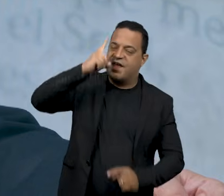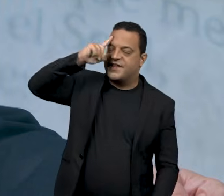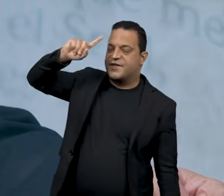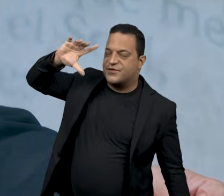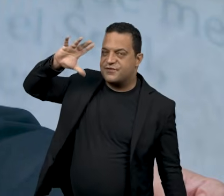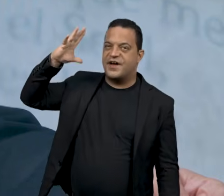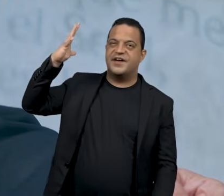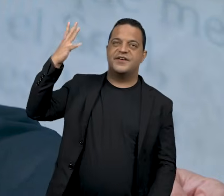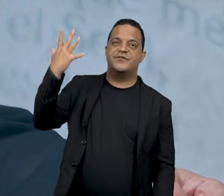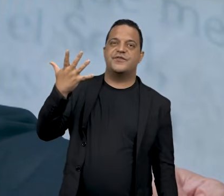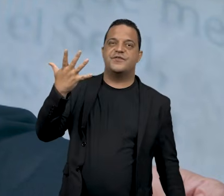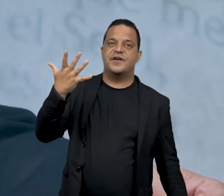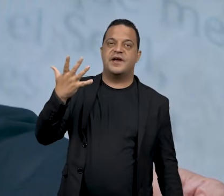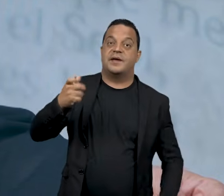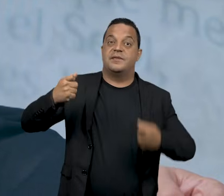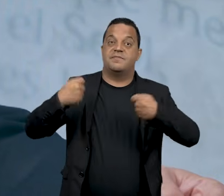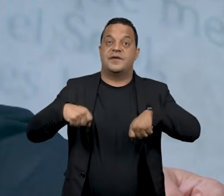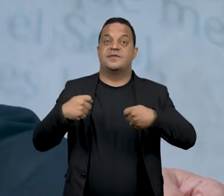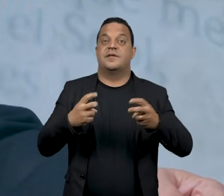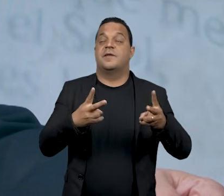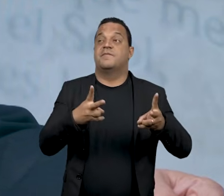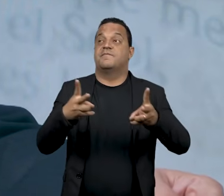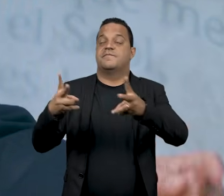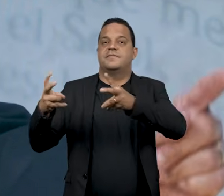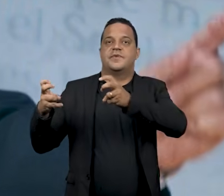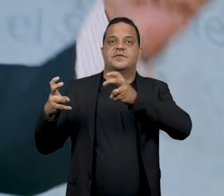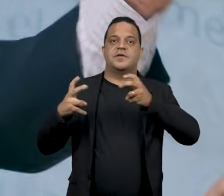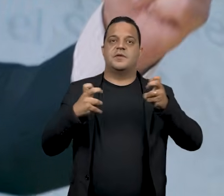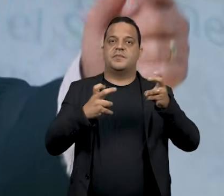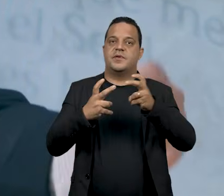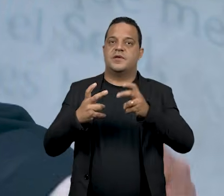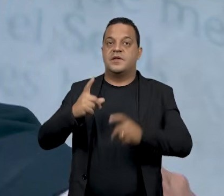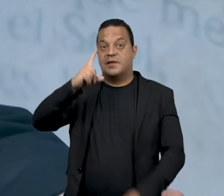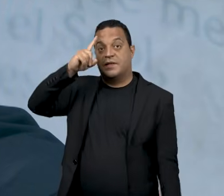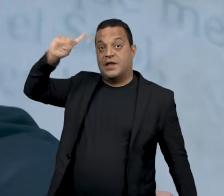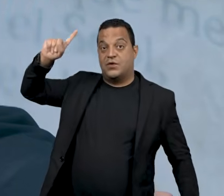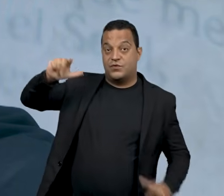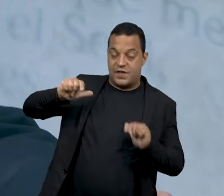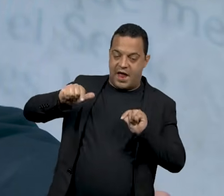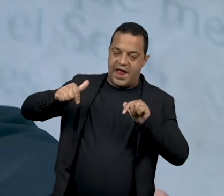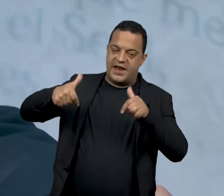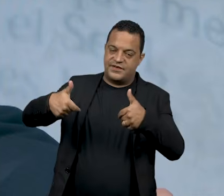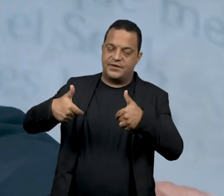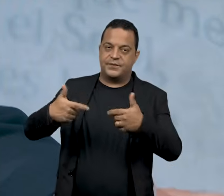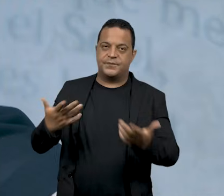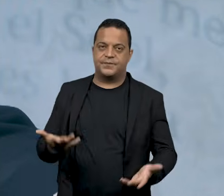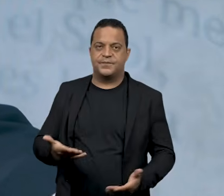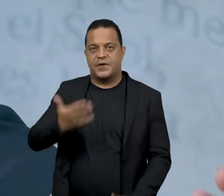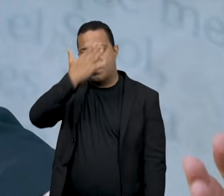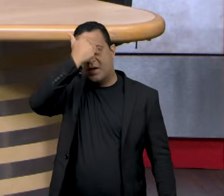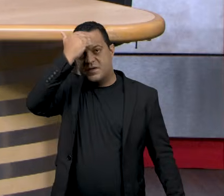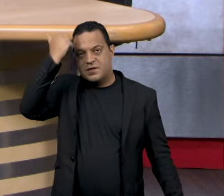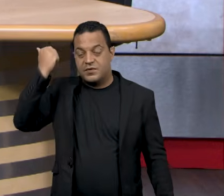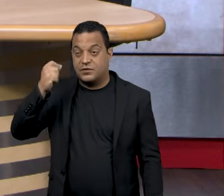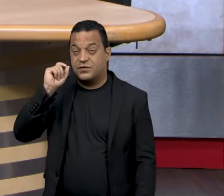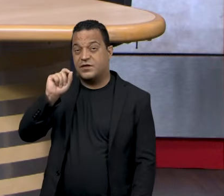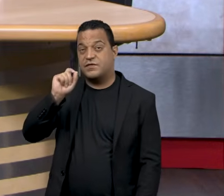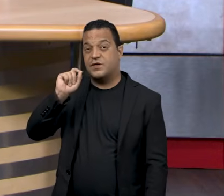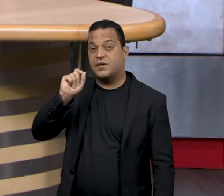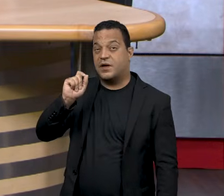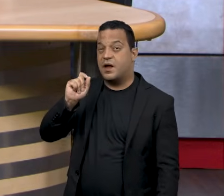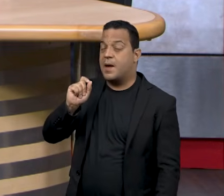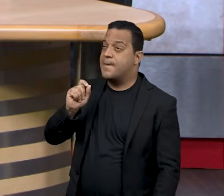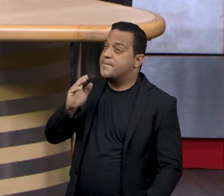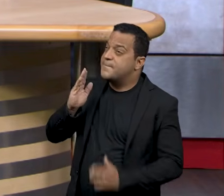mente não estiver preparada, talvez a gente não consiga perceber o sol raiando atrás daquelas nuvens. Sabedoria é